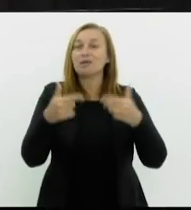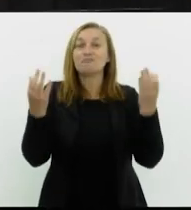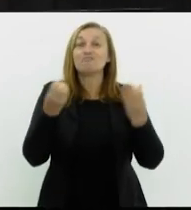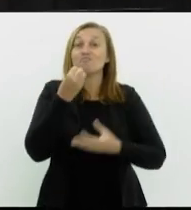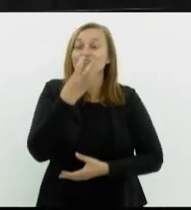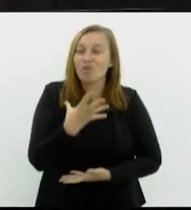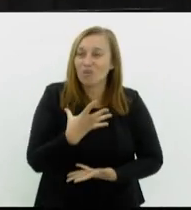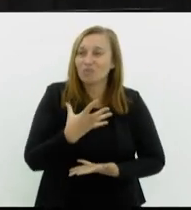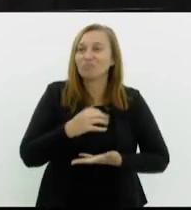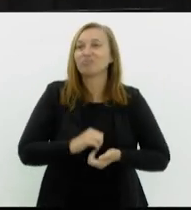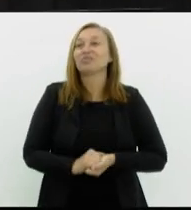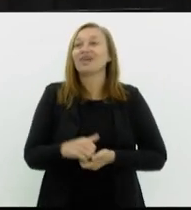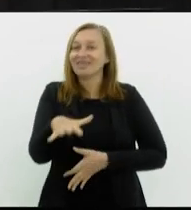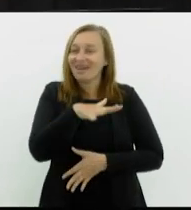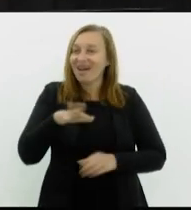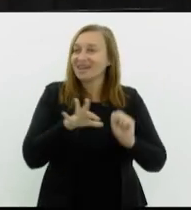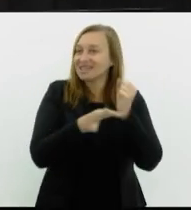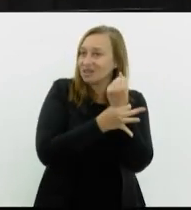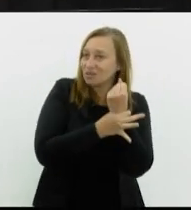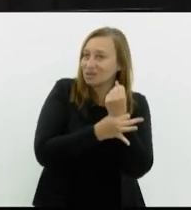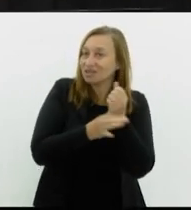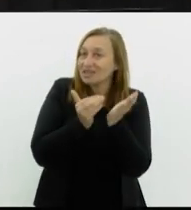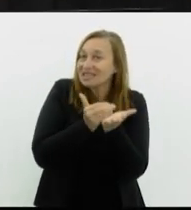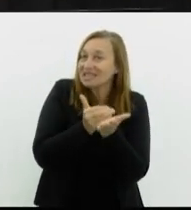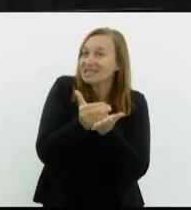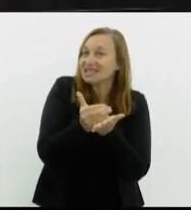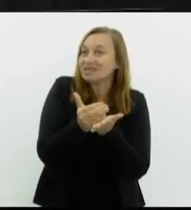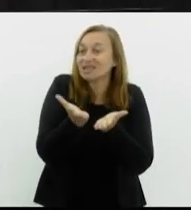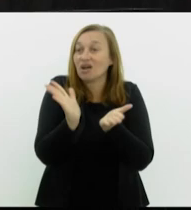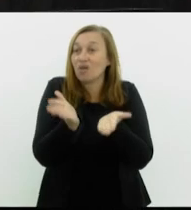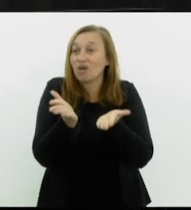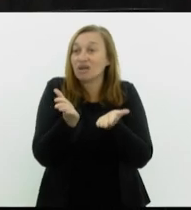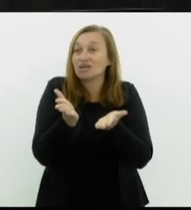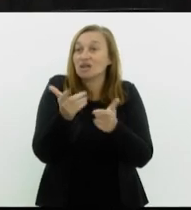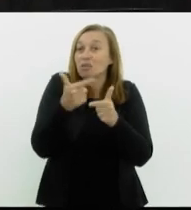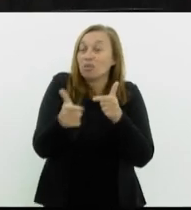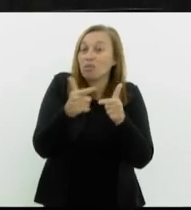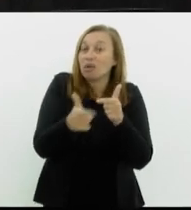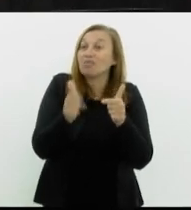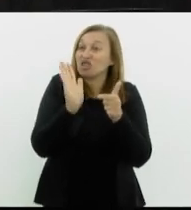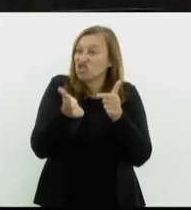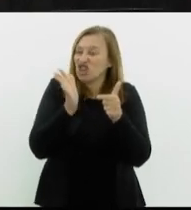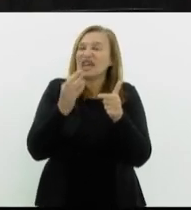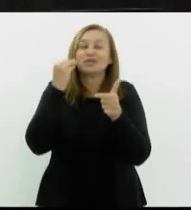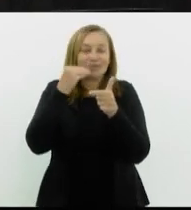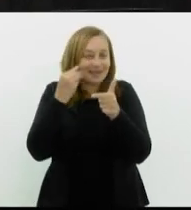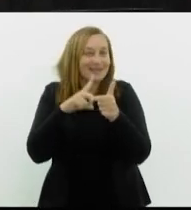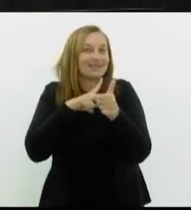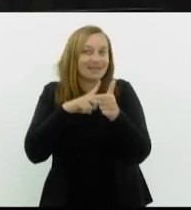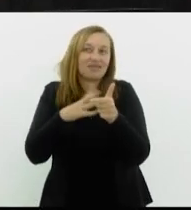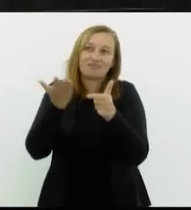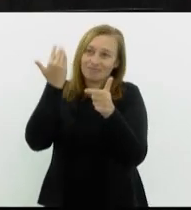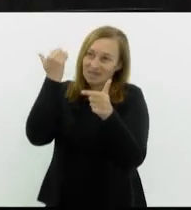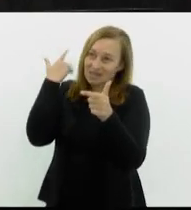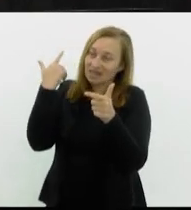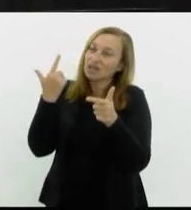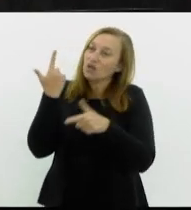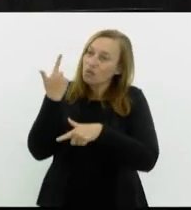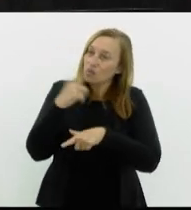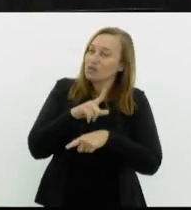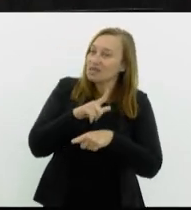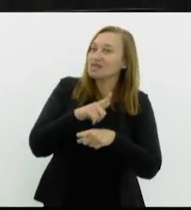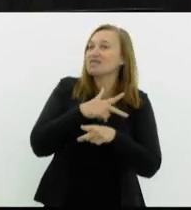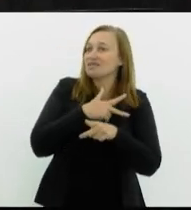bom. Na área de segurança, estão começando a enfrentar os problemas que nós já enfrentamos há muito tempo, e vão conseguir vencer